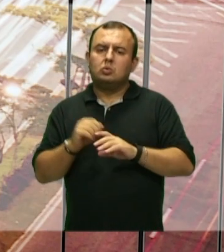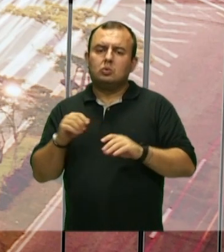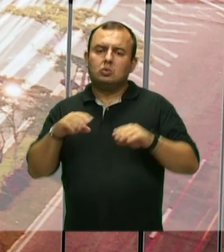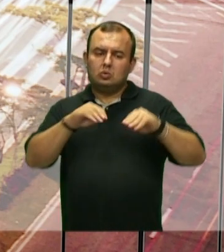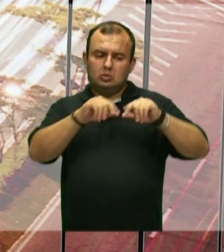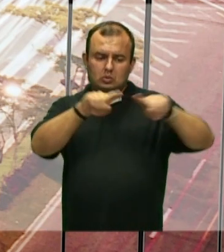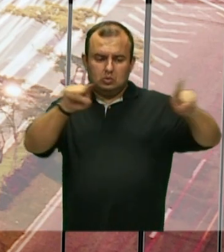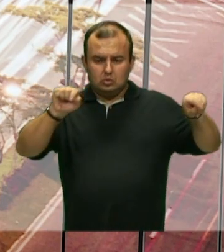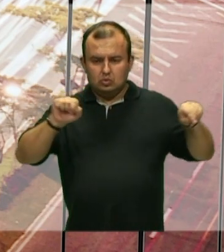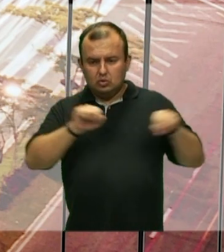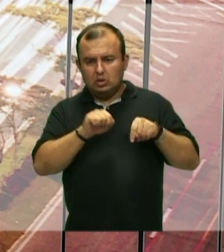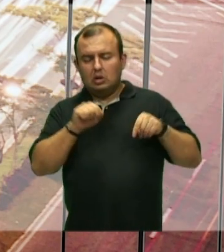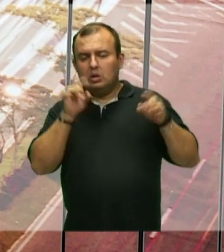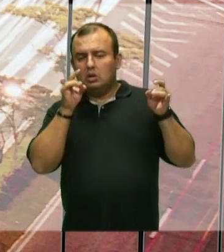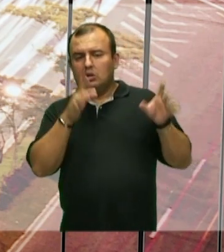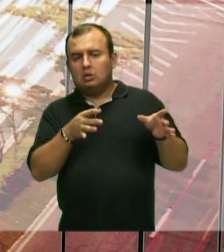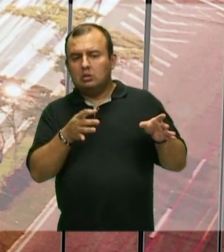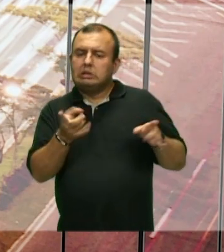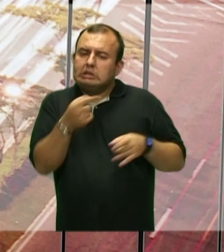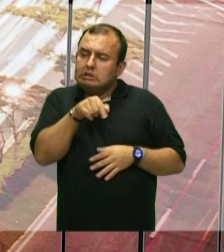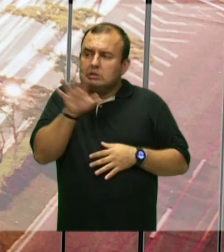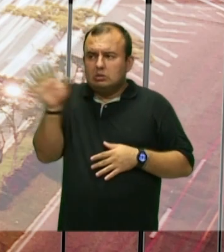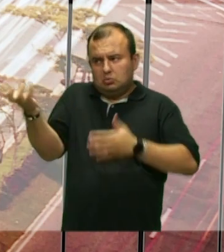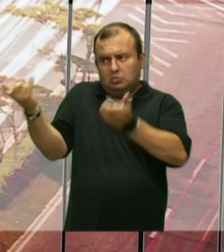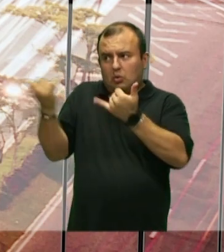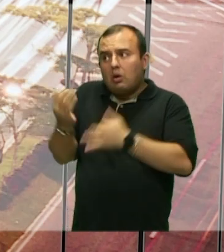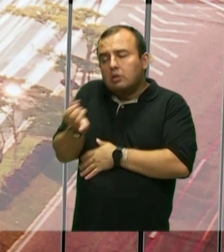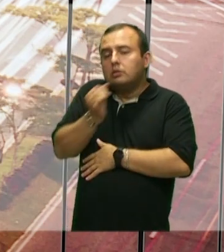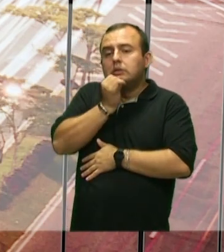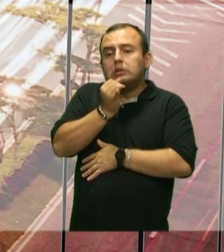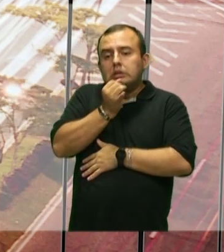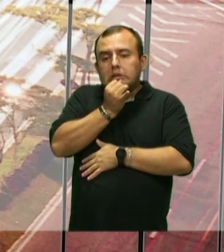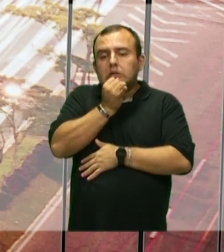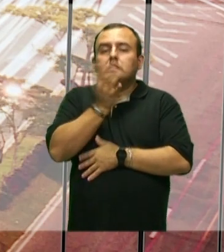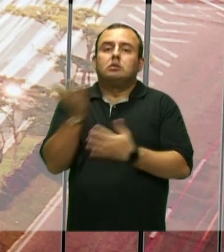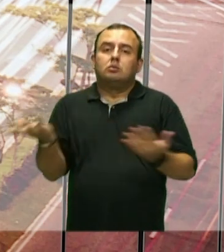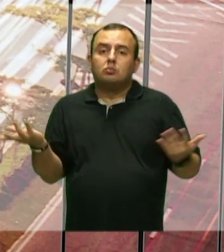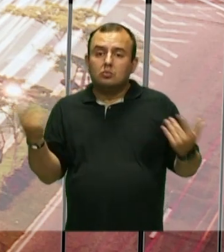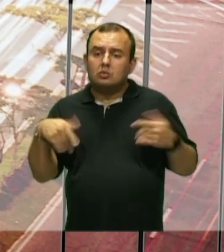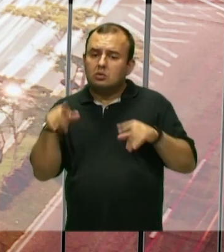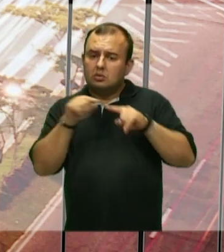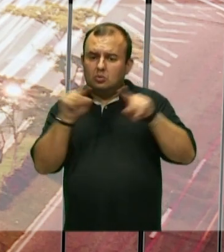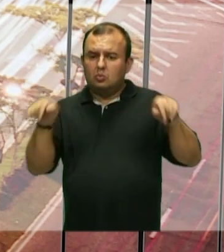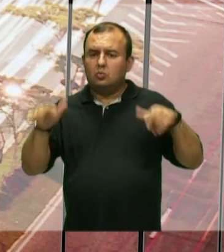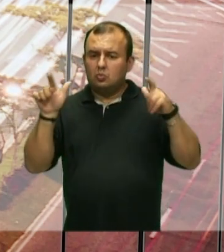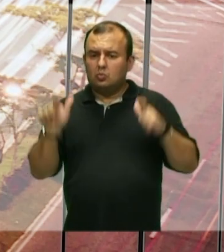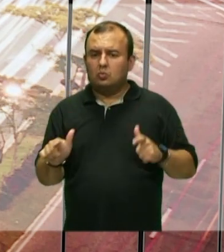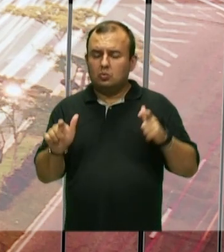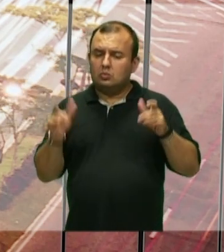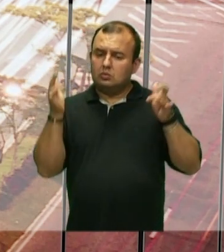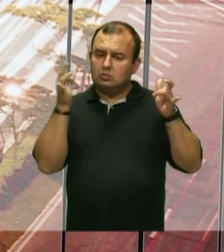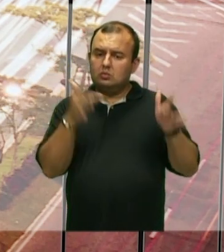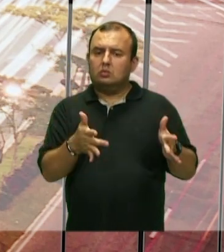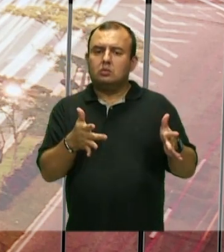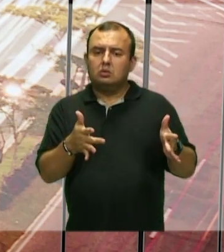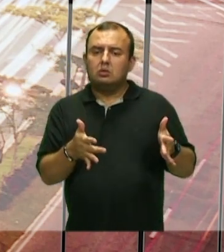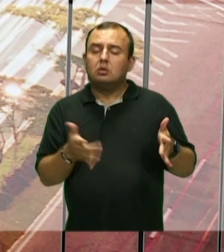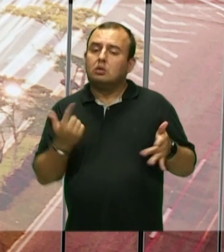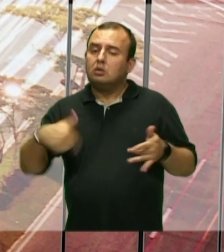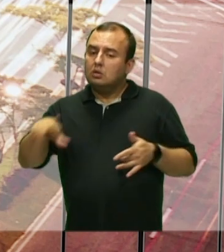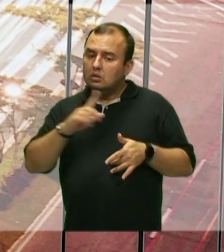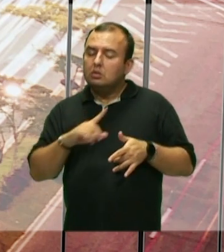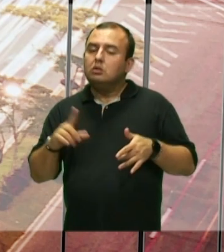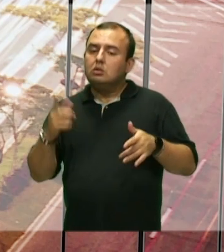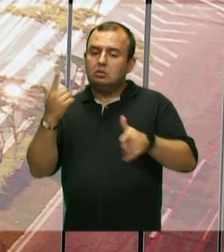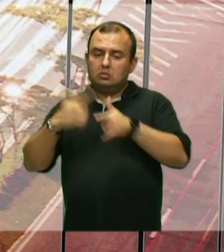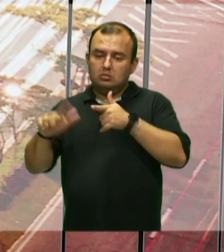terrenos baldios. Esse é um exemplo, né? Esse terreno, esse espaço, ele está abandonado e nós estamos nessa